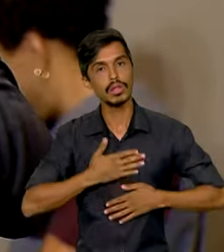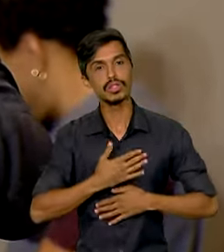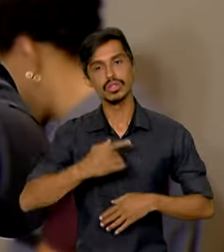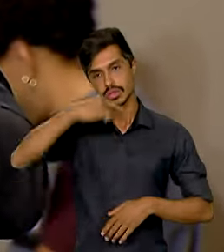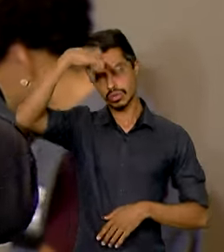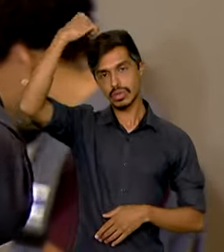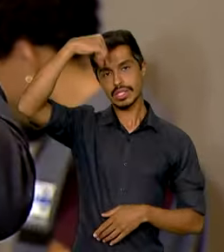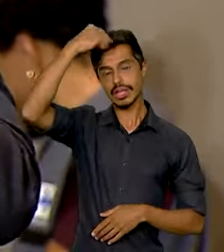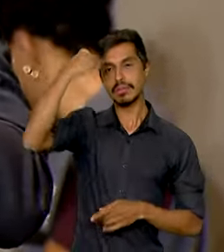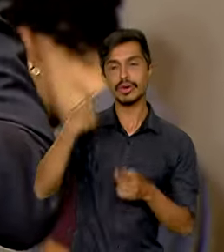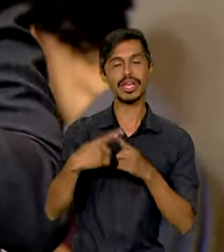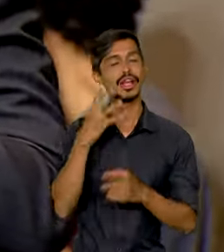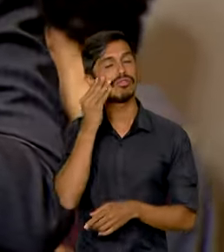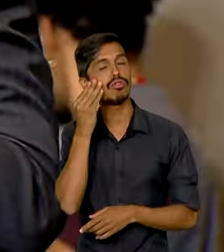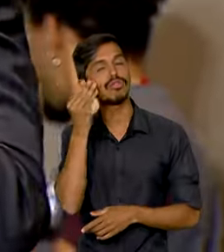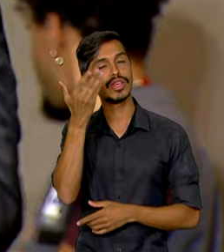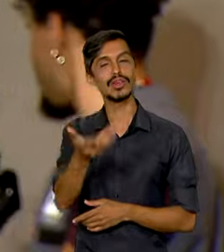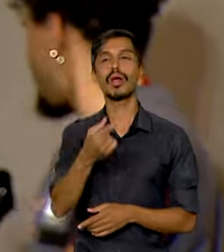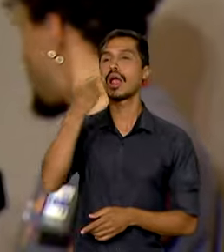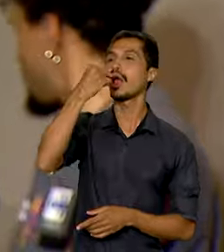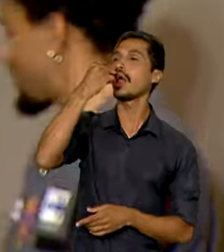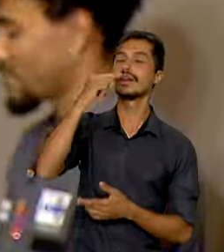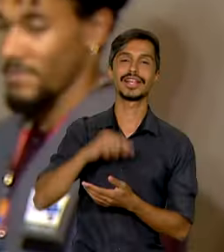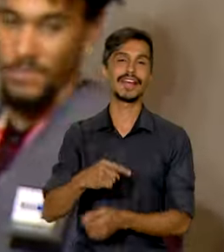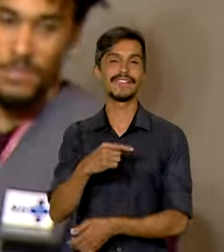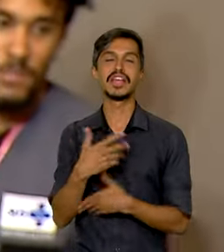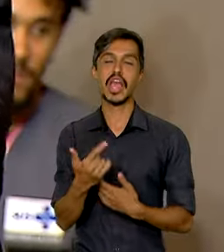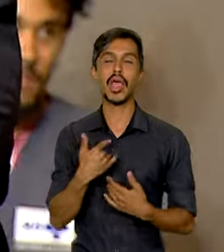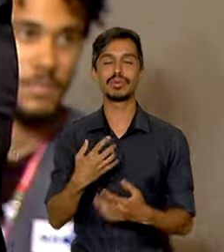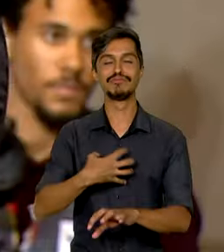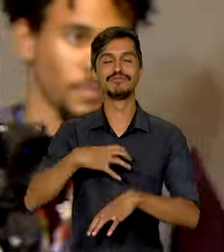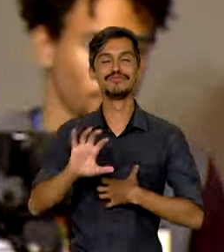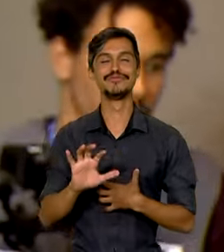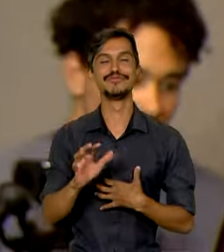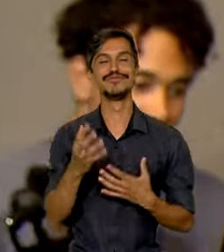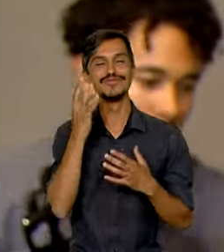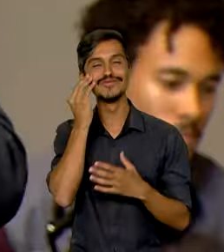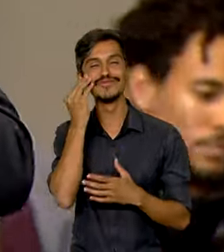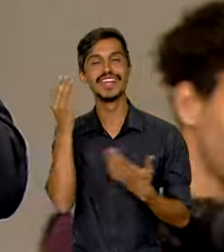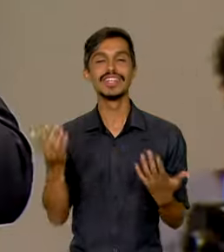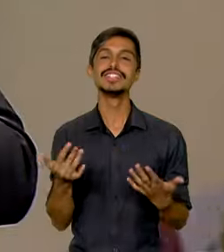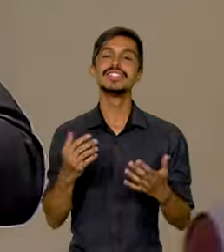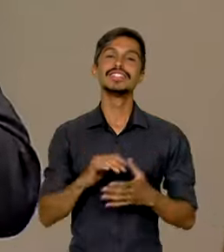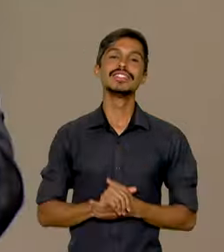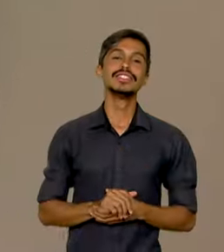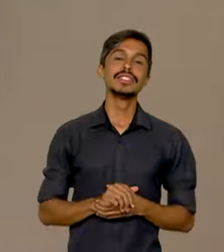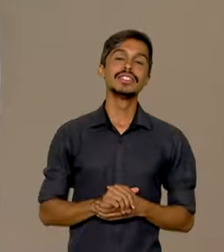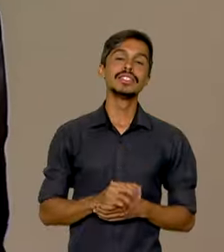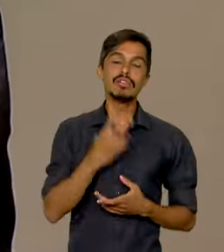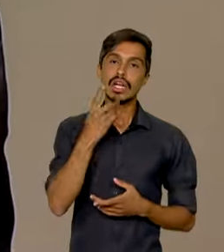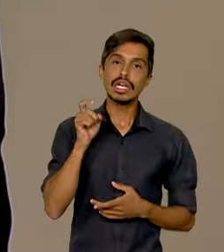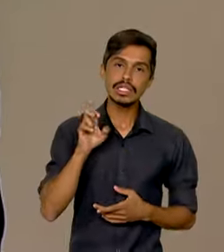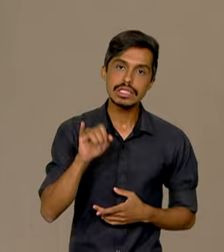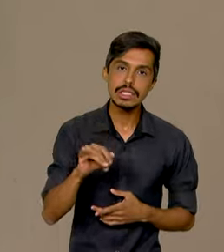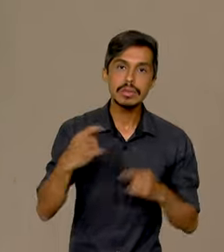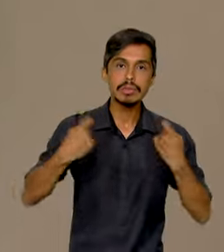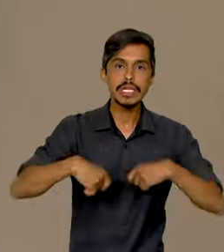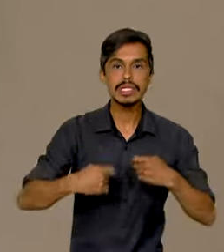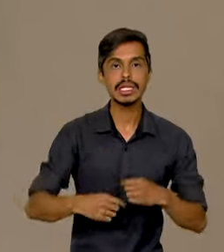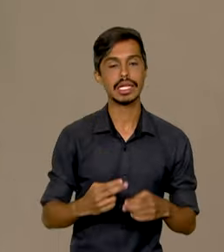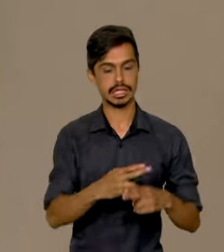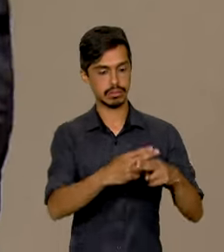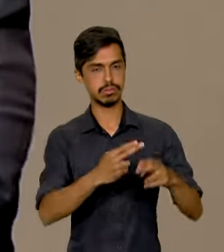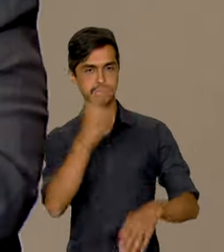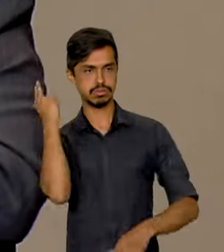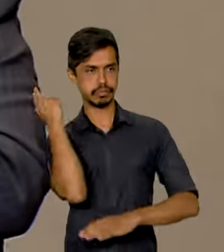Gotinha, até porque ele é fofinho, né, eu me identifico um pouco, e dizer que ele, se precisar da espada